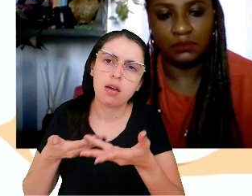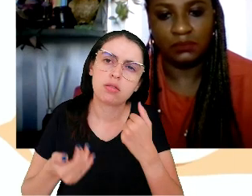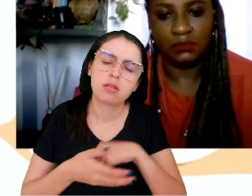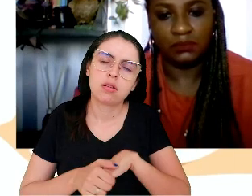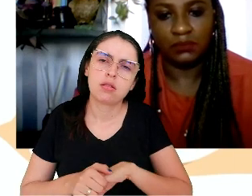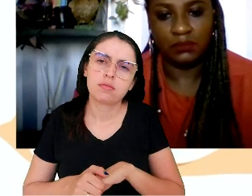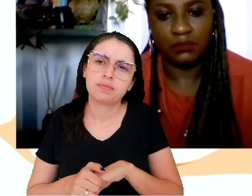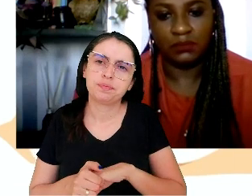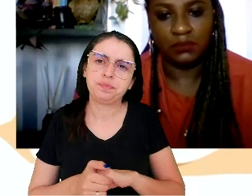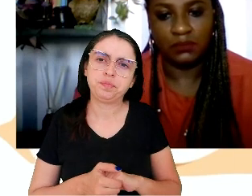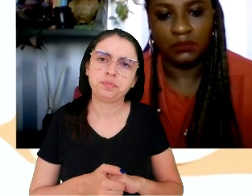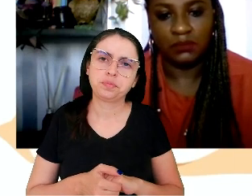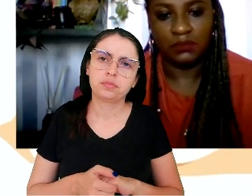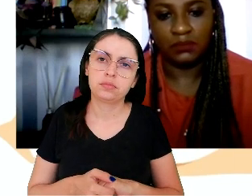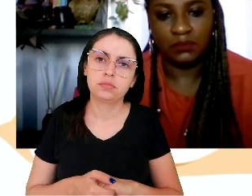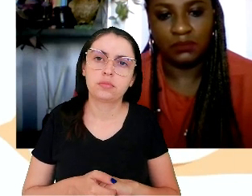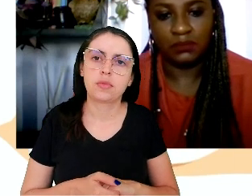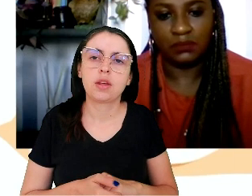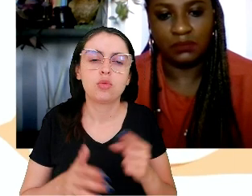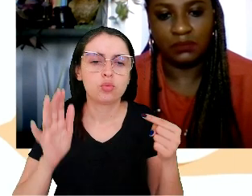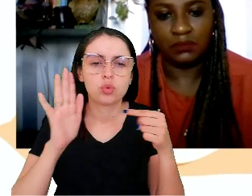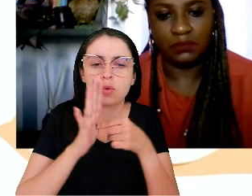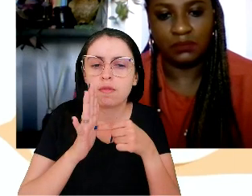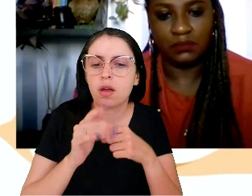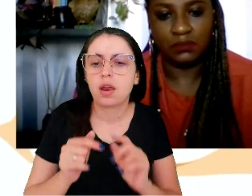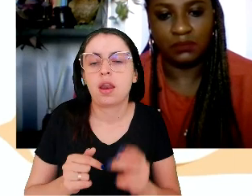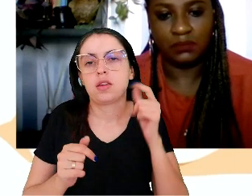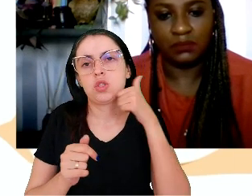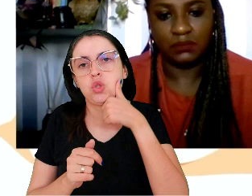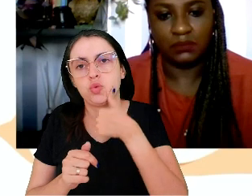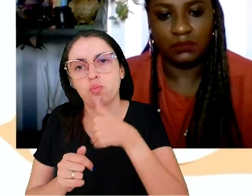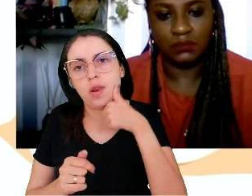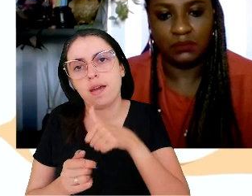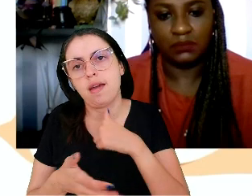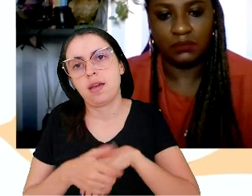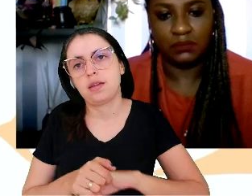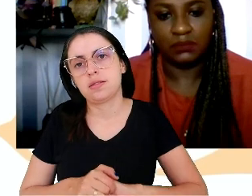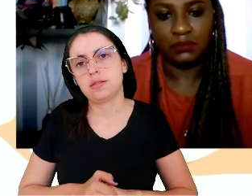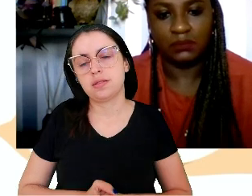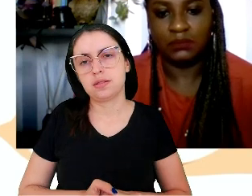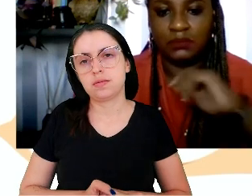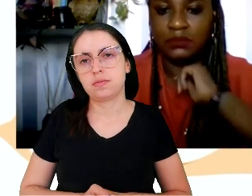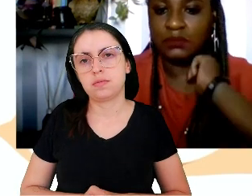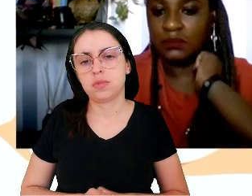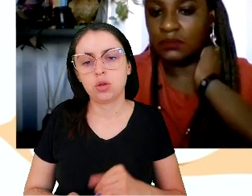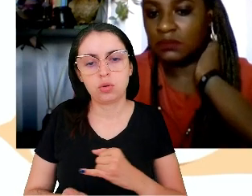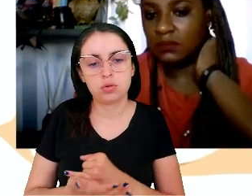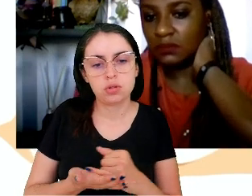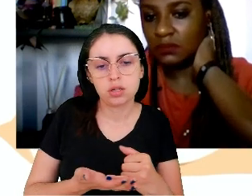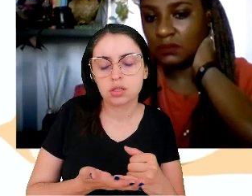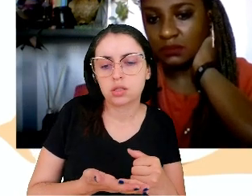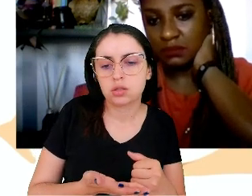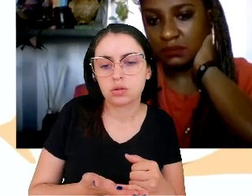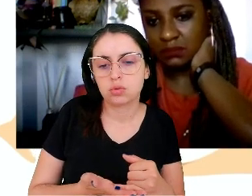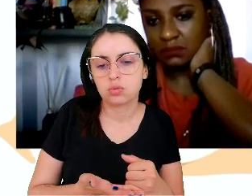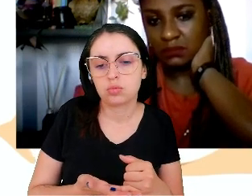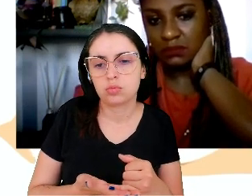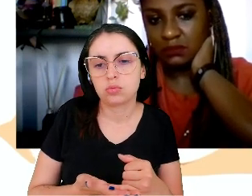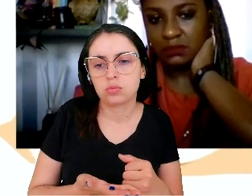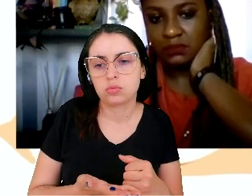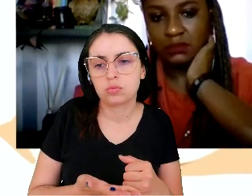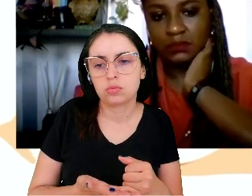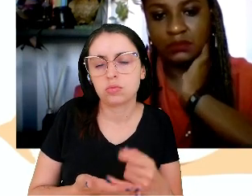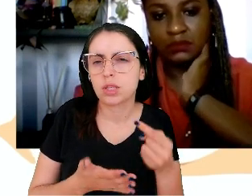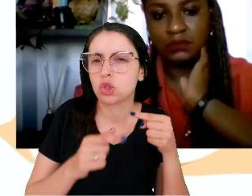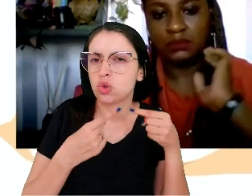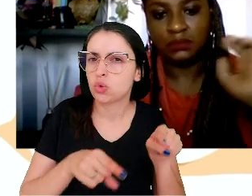convidada, está muito focado no tema das mulheres, e eu começo, na verdade, com